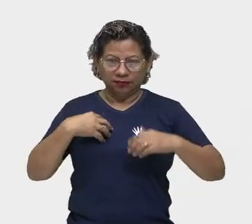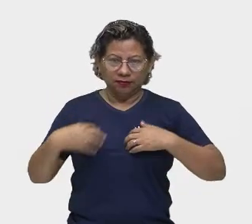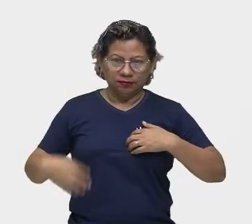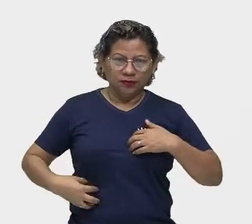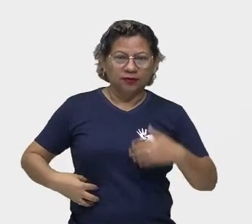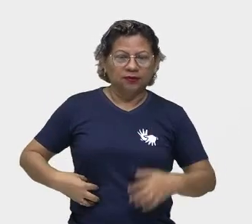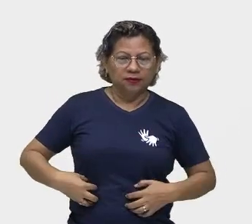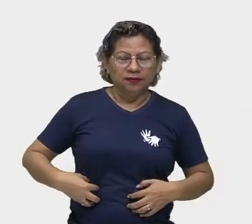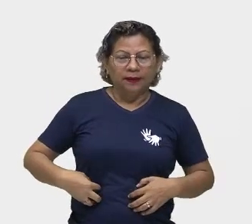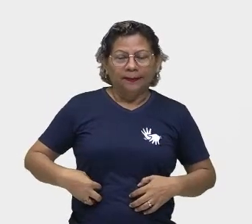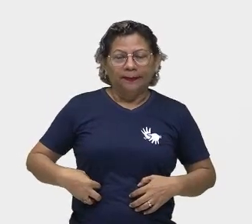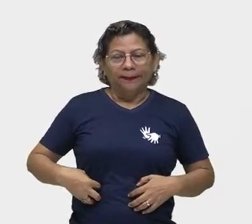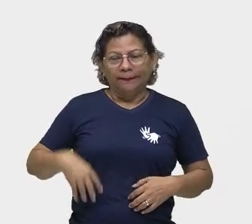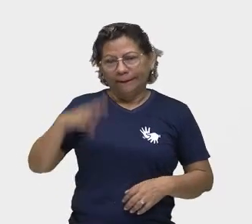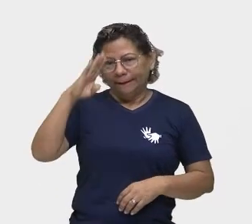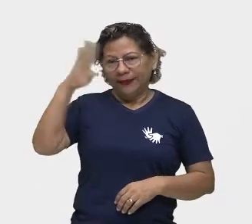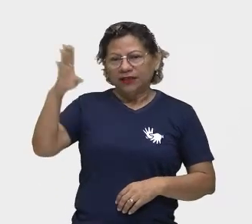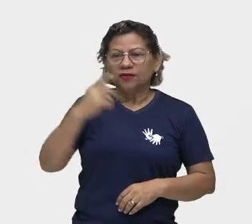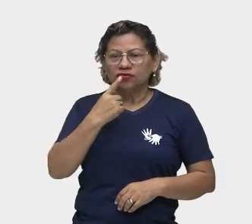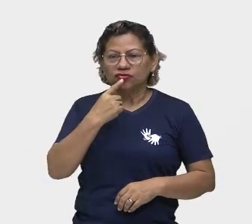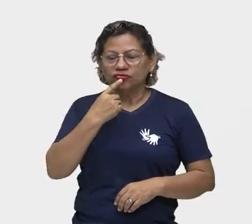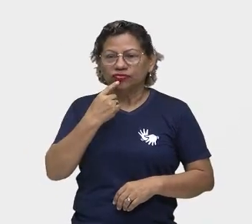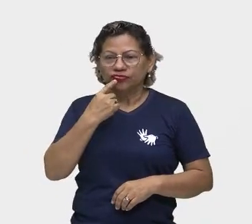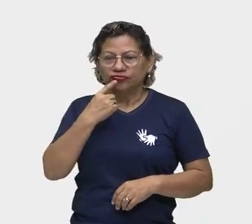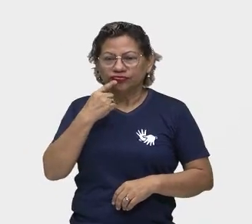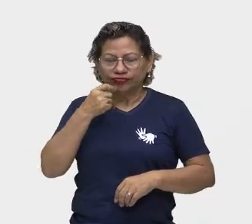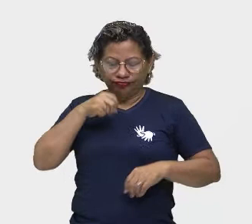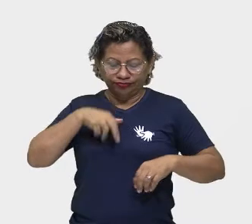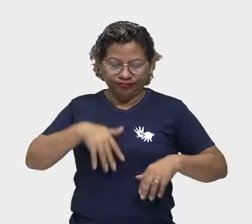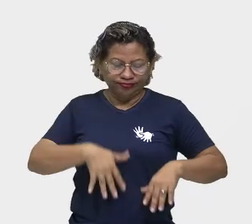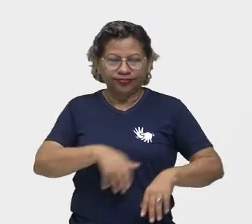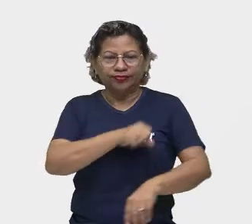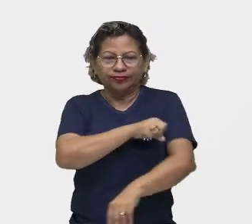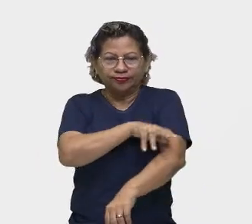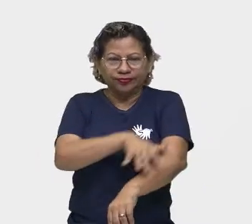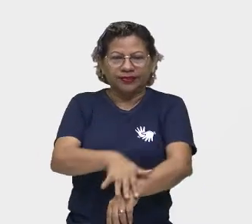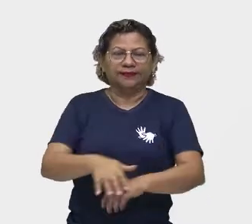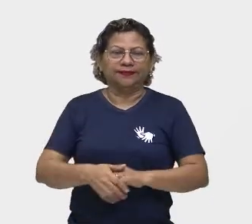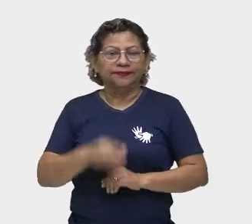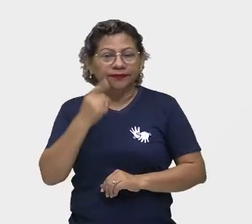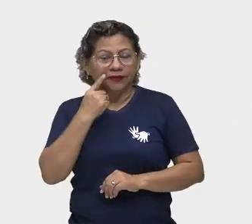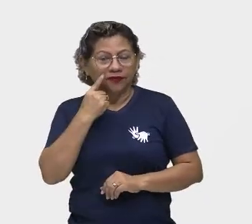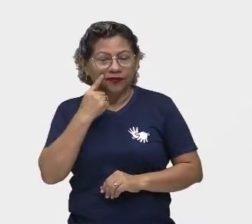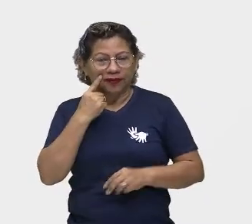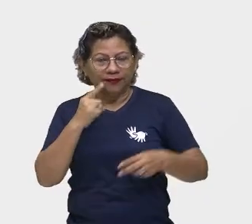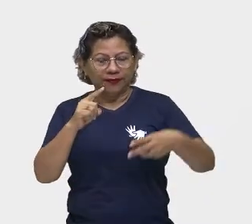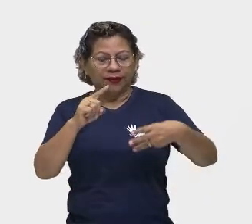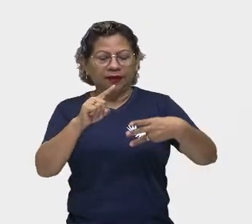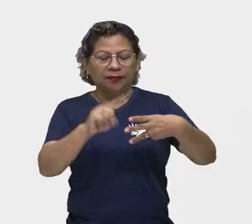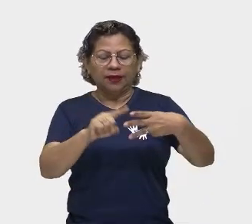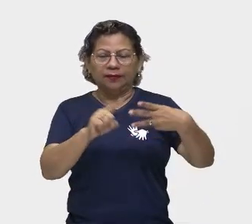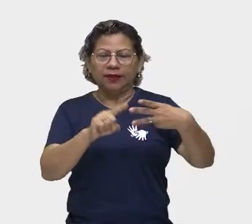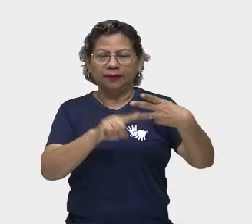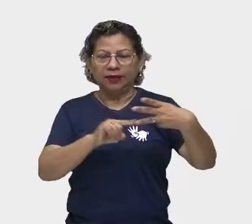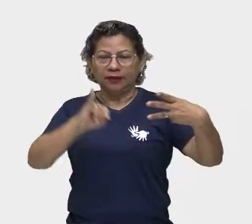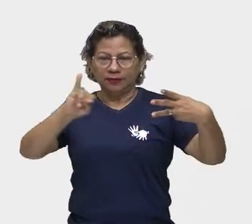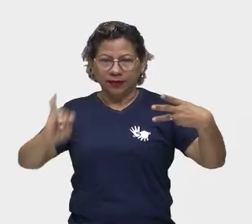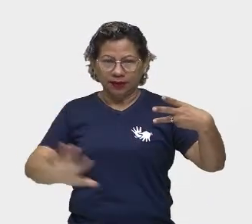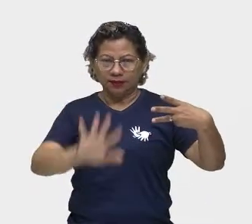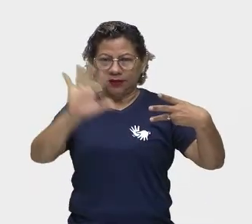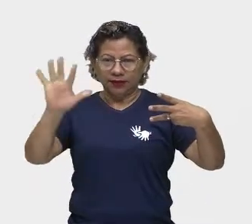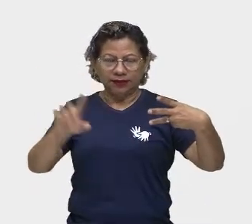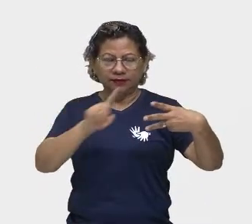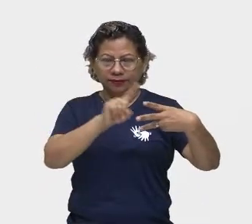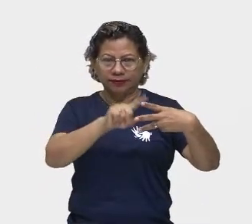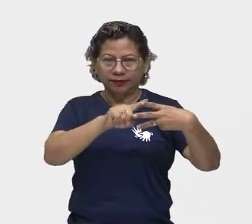principalmente os vasos sanguíneos e a gente observa a três imagens né na primeira imagem a gente e a